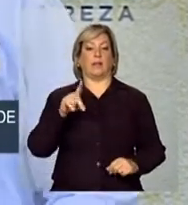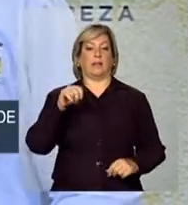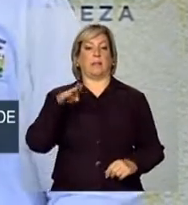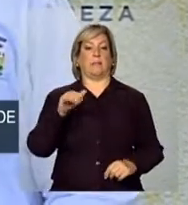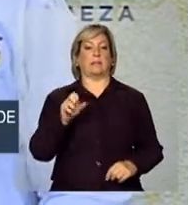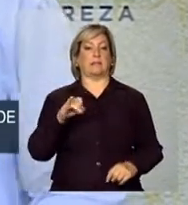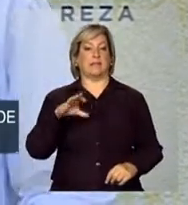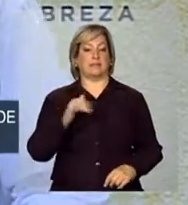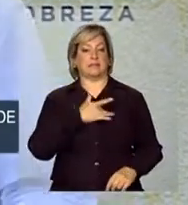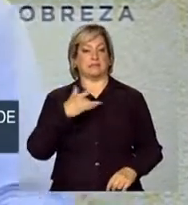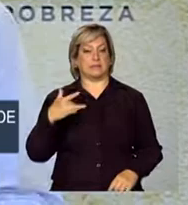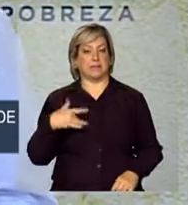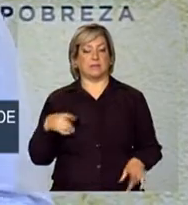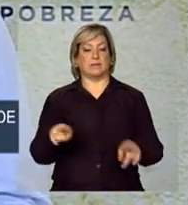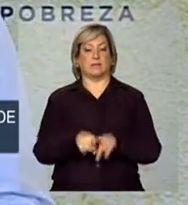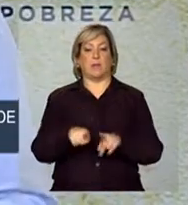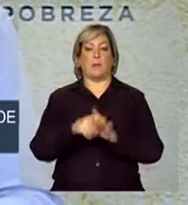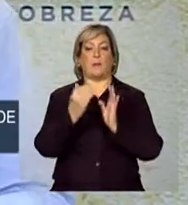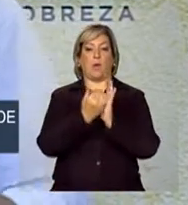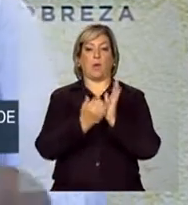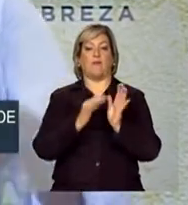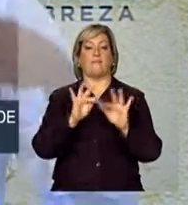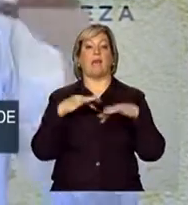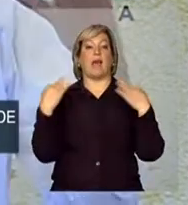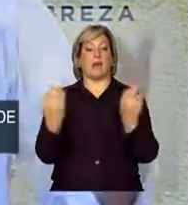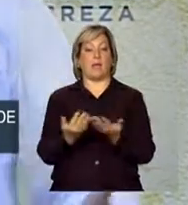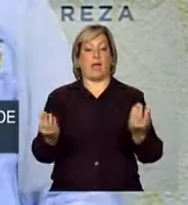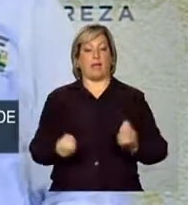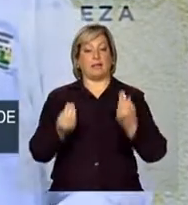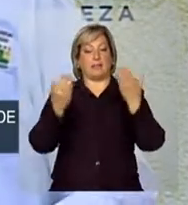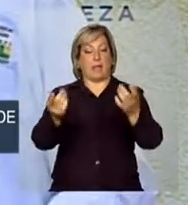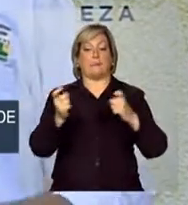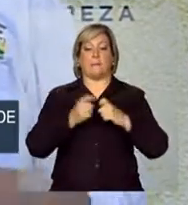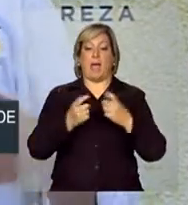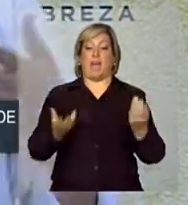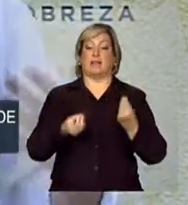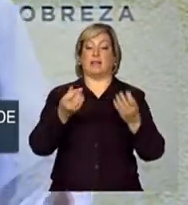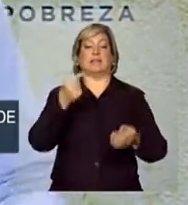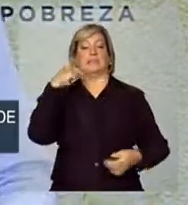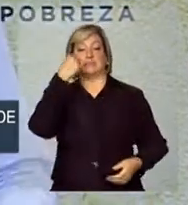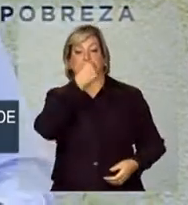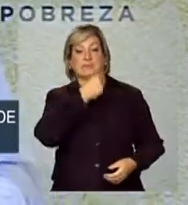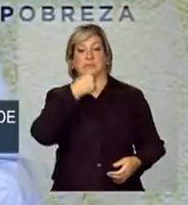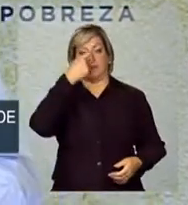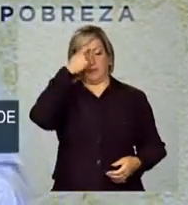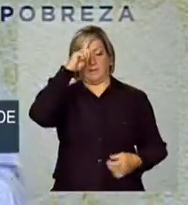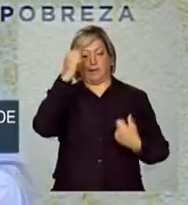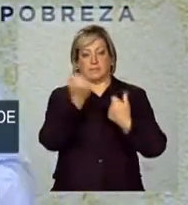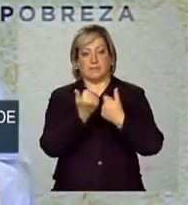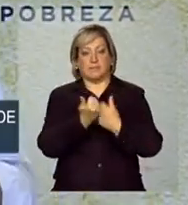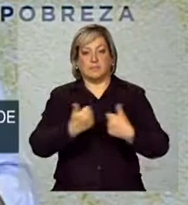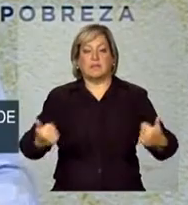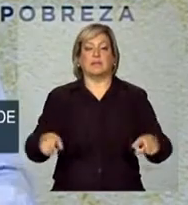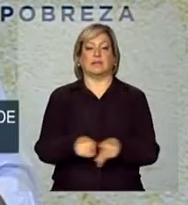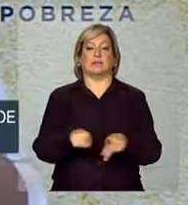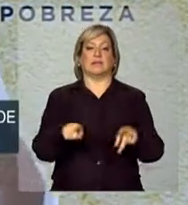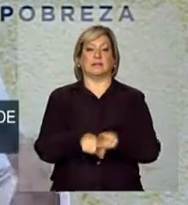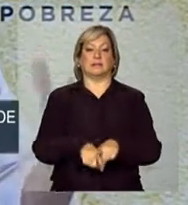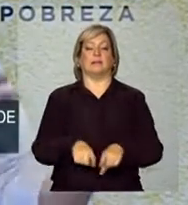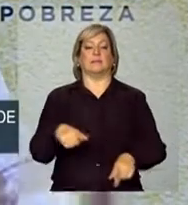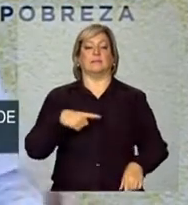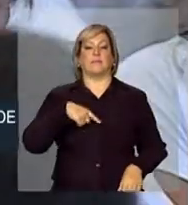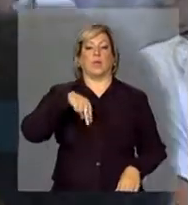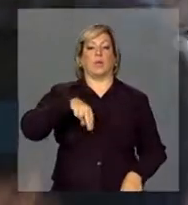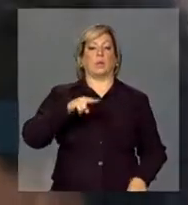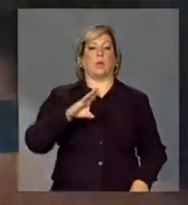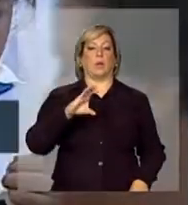programa saúde da família que busca levar médico agora leva dentista deve enfermeiros através do nasf